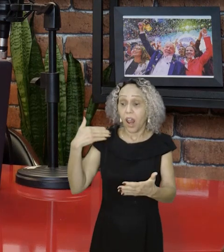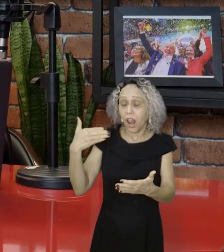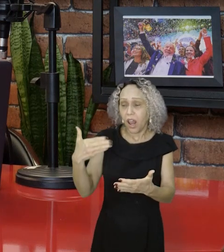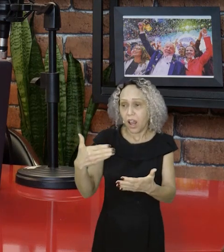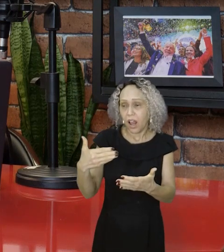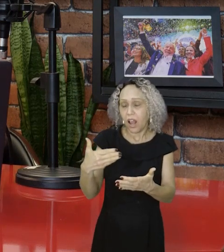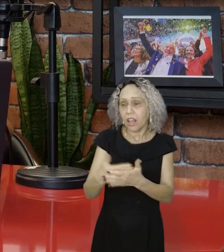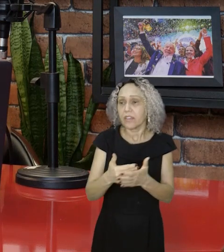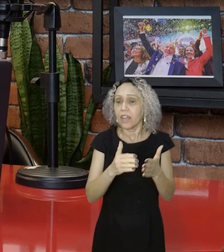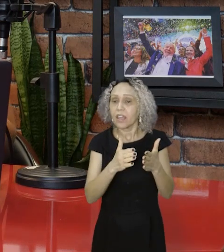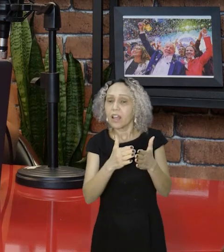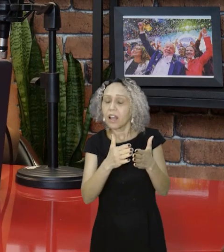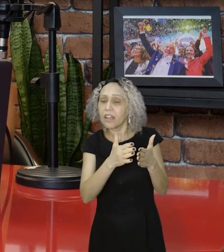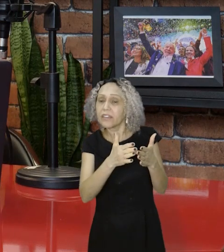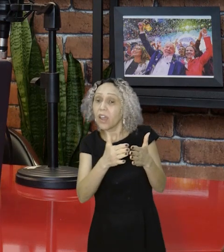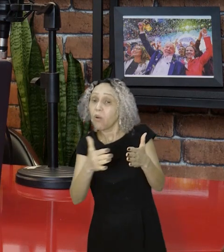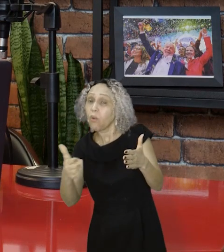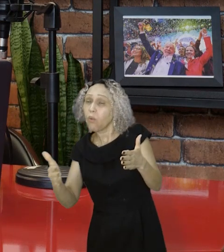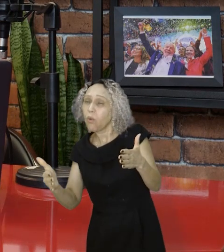da Constituição em